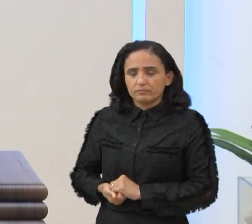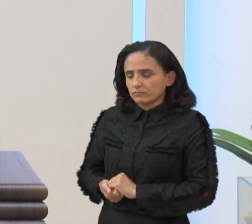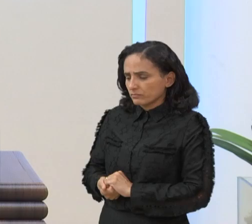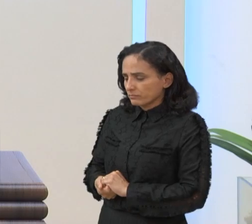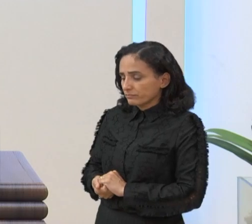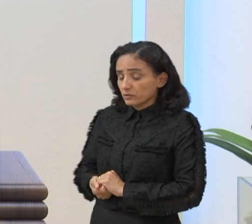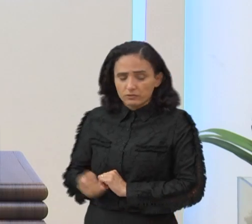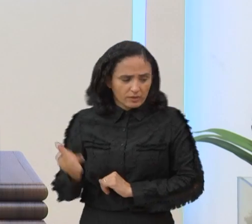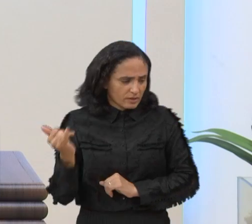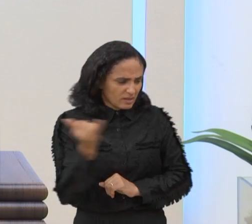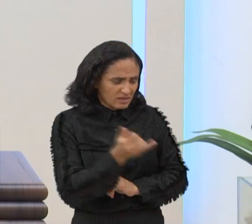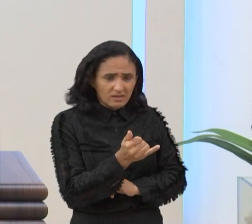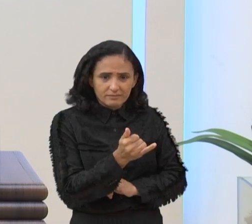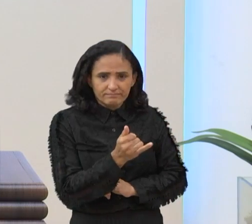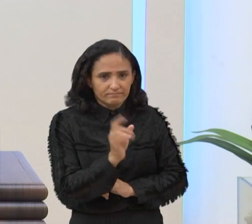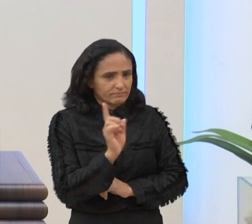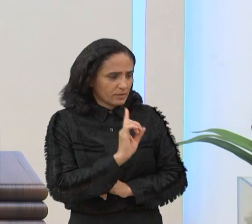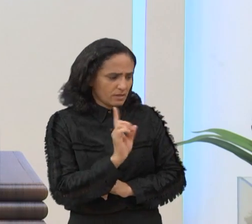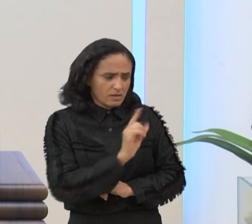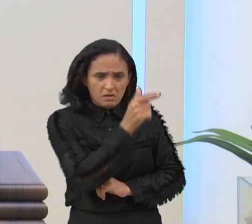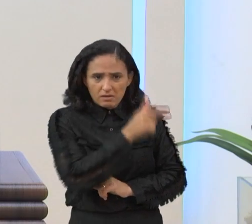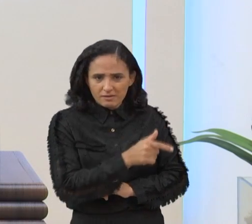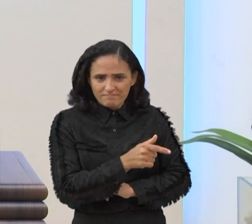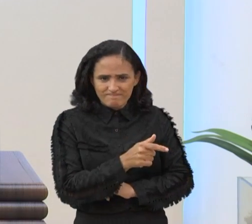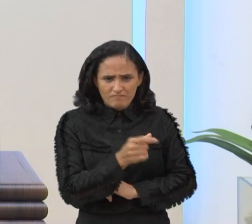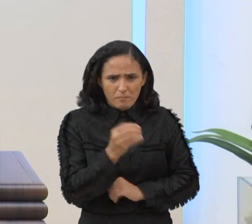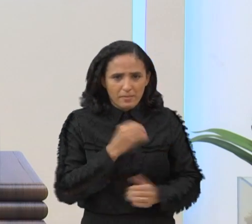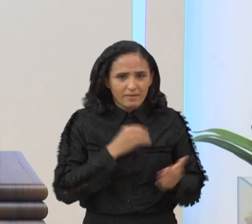ele pecou, nem seus pais.